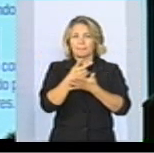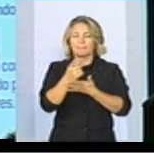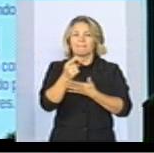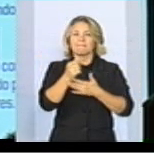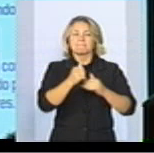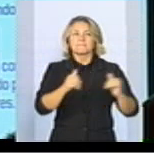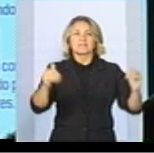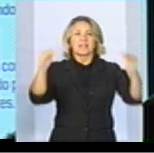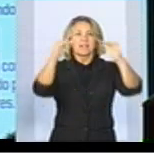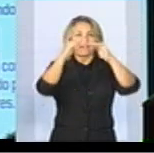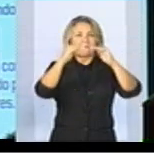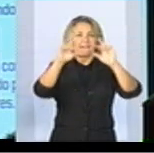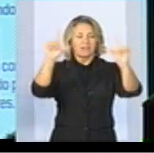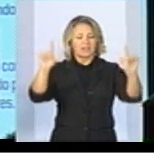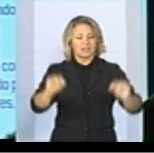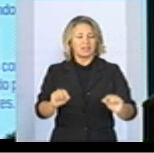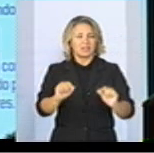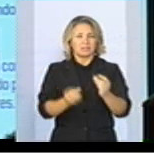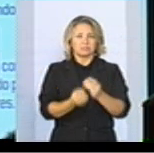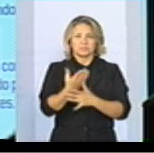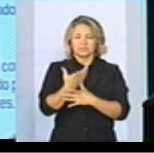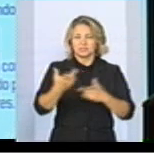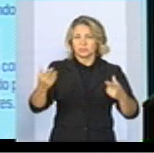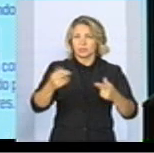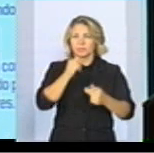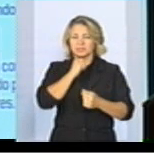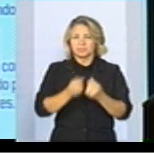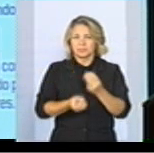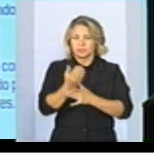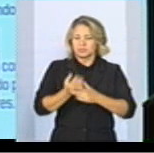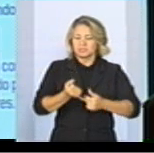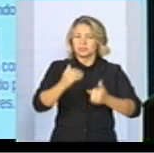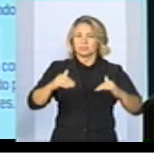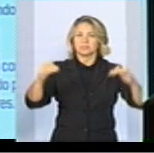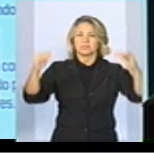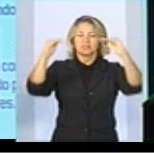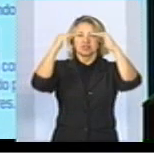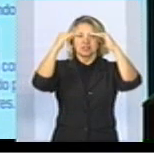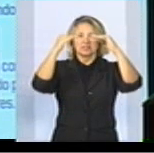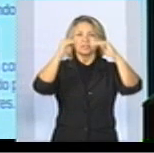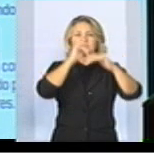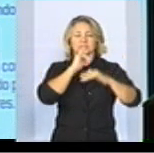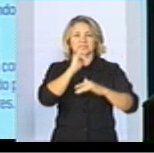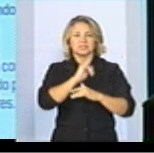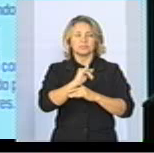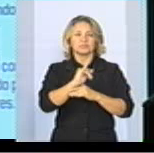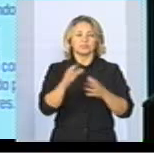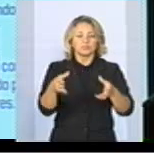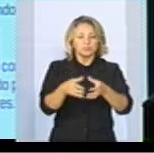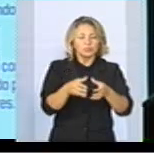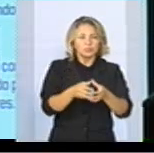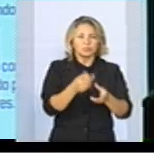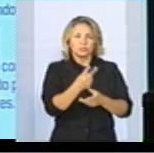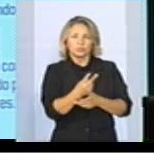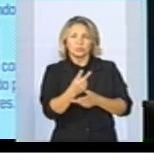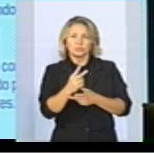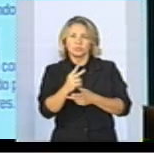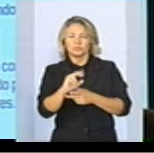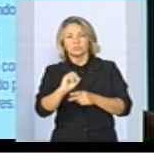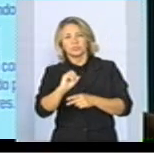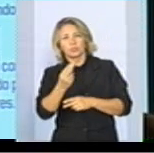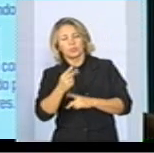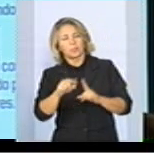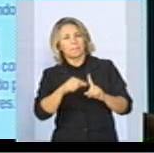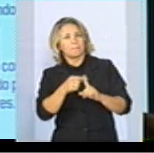produção das unidades cai conforme a produção cresce. E no caso do escopo, dois ou mais produtos